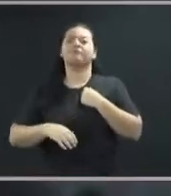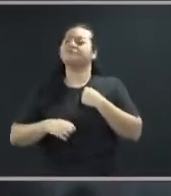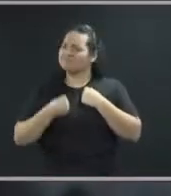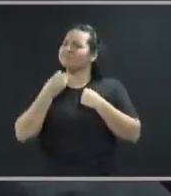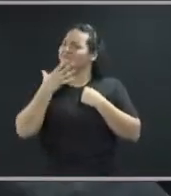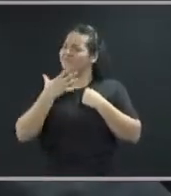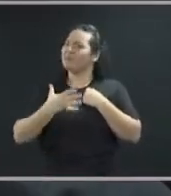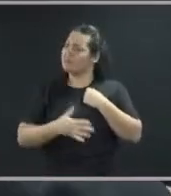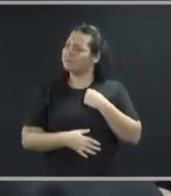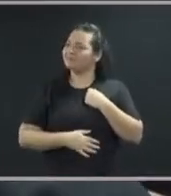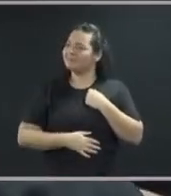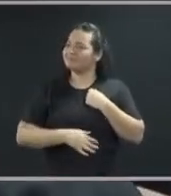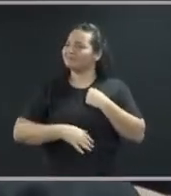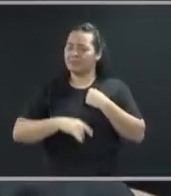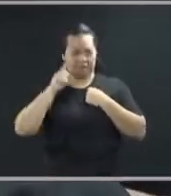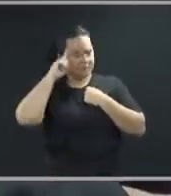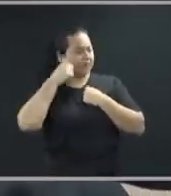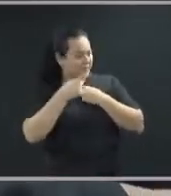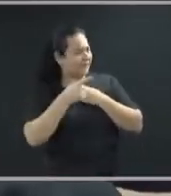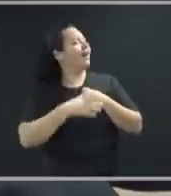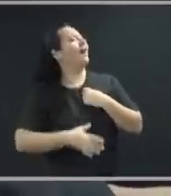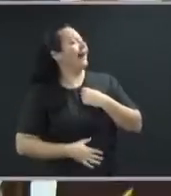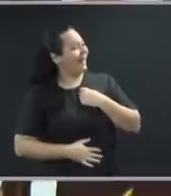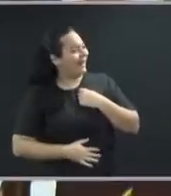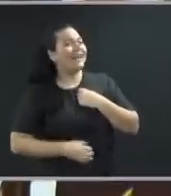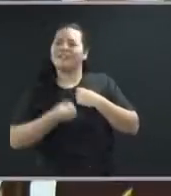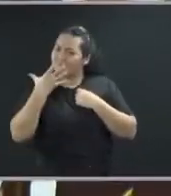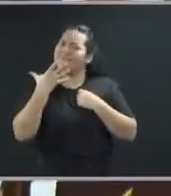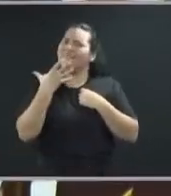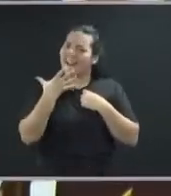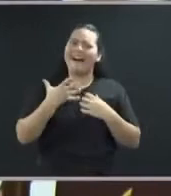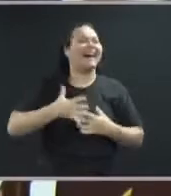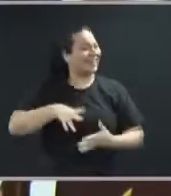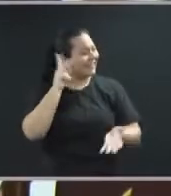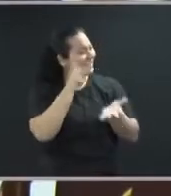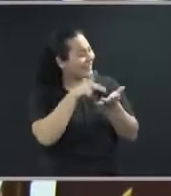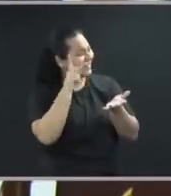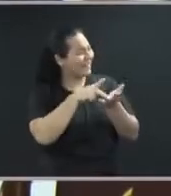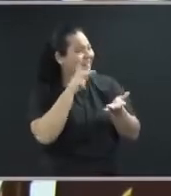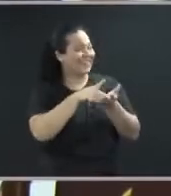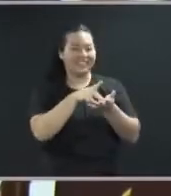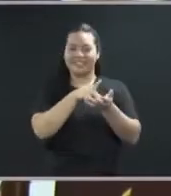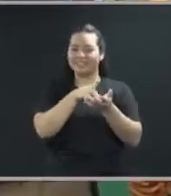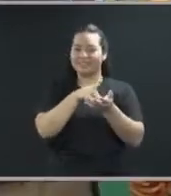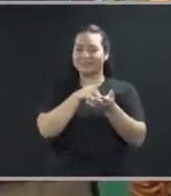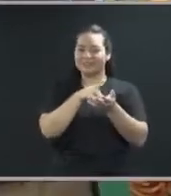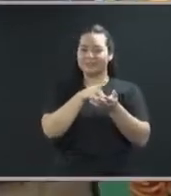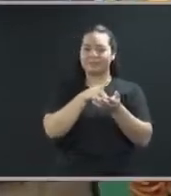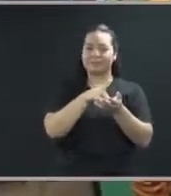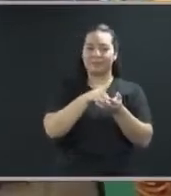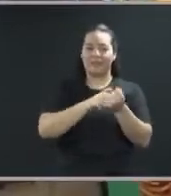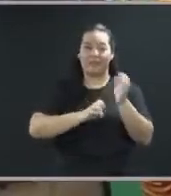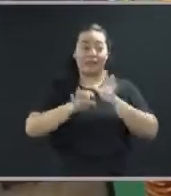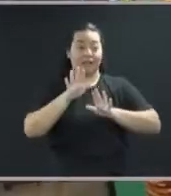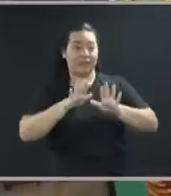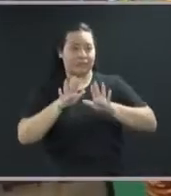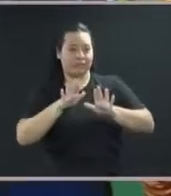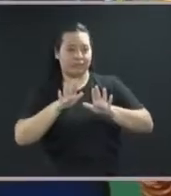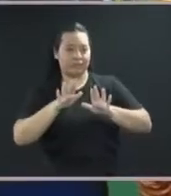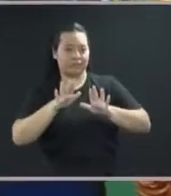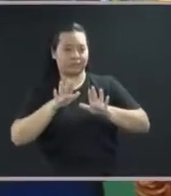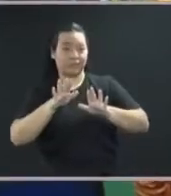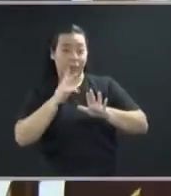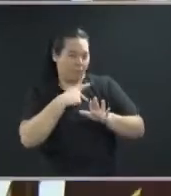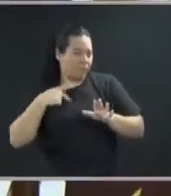funciona mesmo? Não é que eu estou cheio de autoridade mesmo? Às vezes você, meu irmão... O pastor diz: você está cheio da